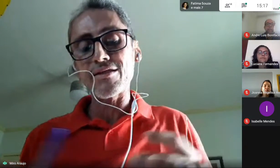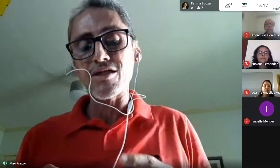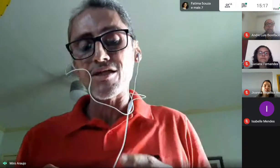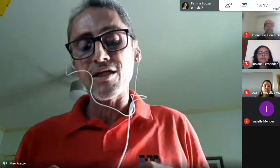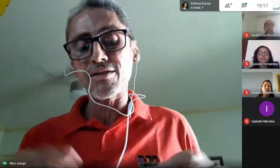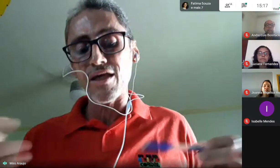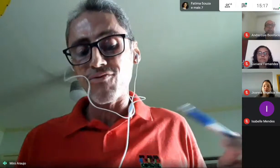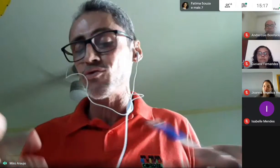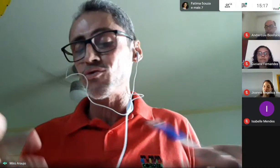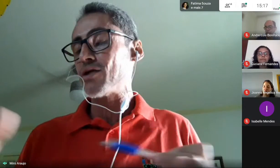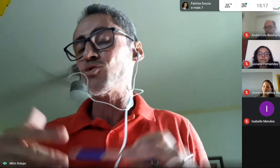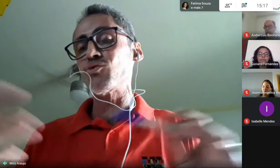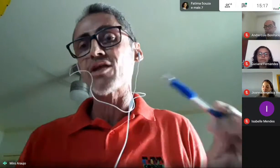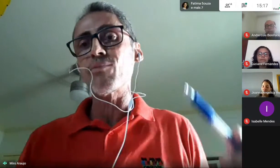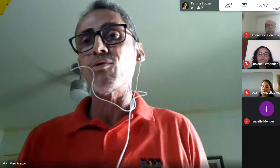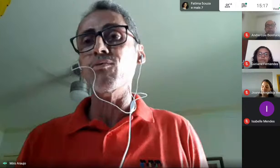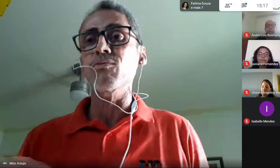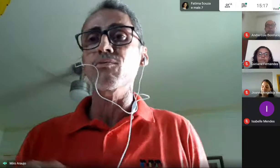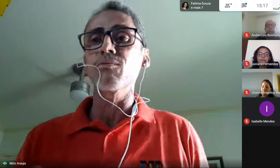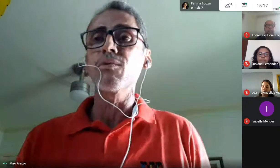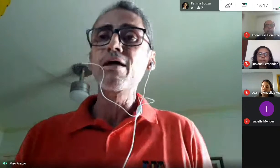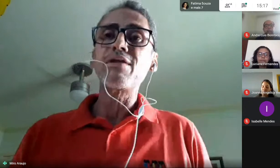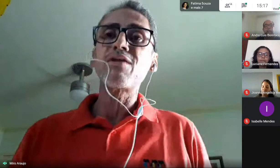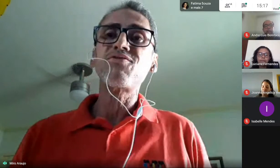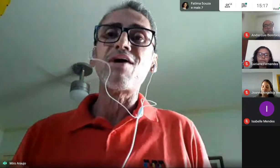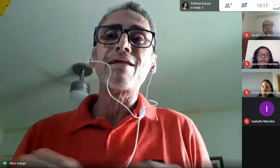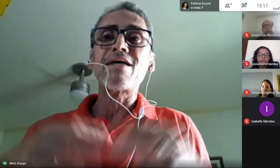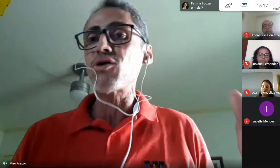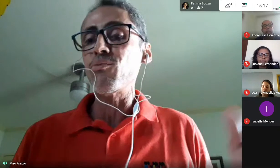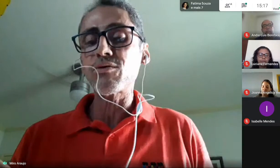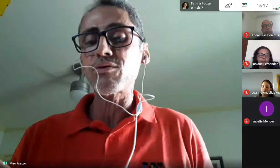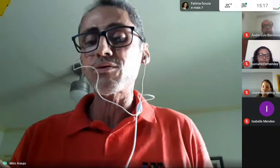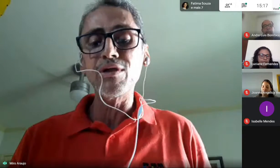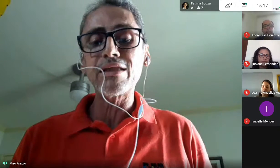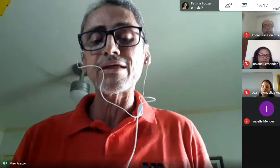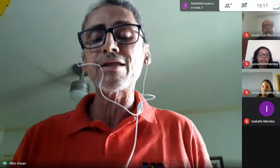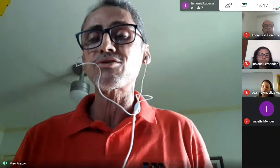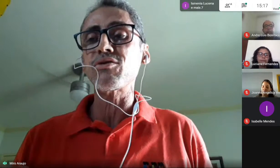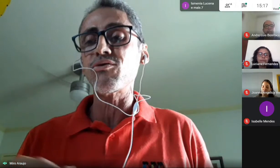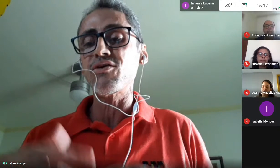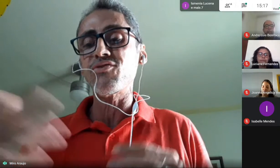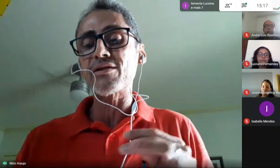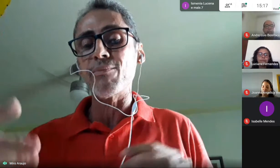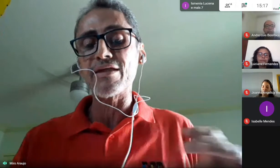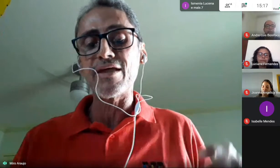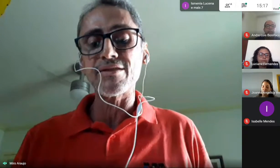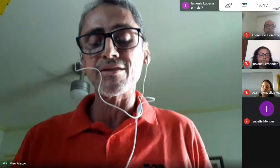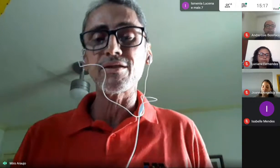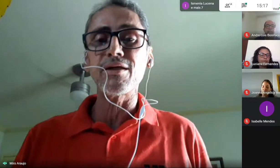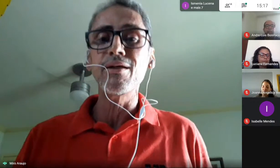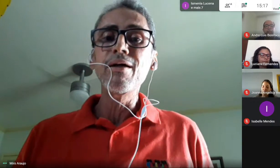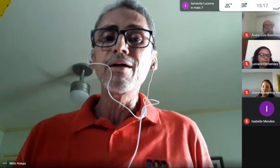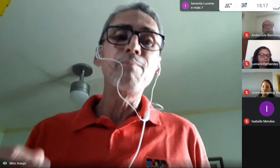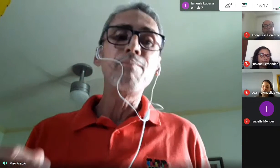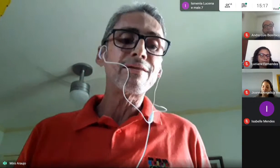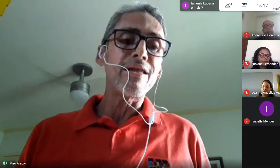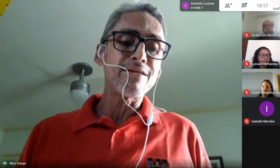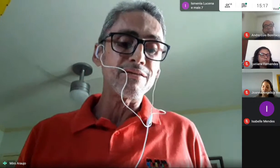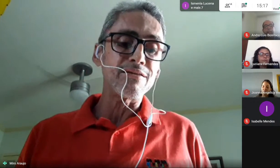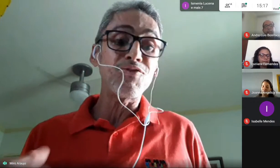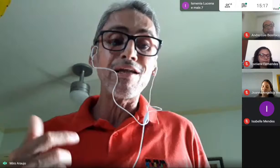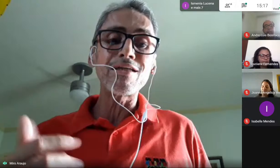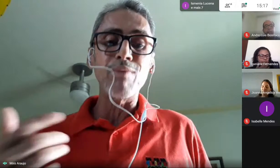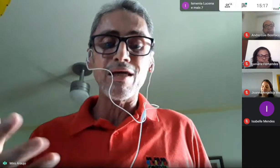a gente teve durante muito tempo, quando a gente fala nacionalmente, uma política nacional de enfrentamento às IST bem